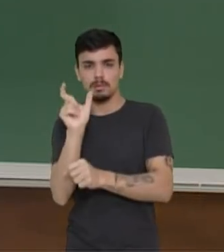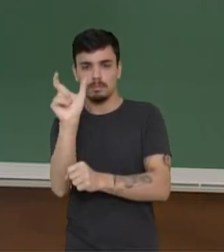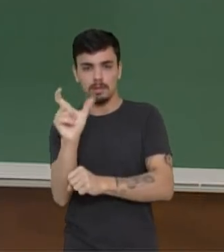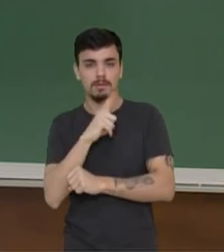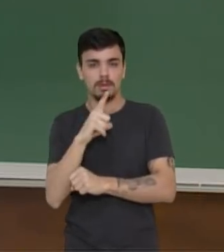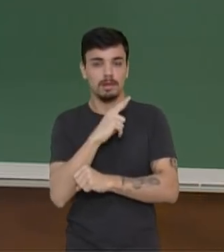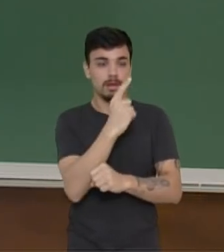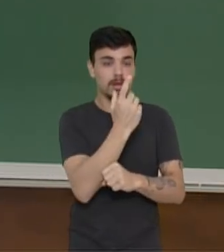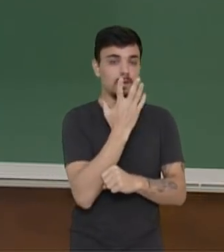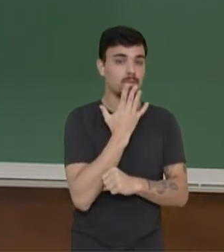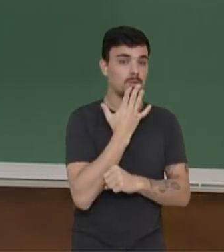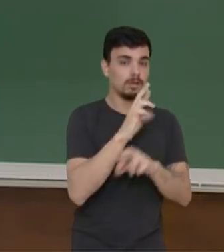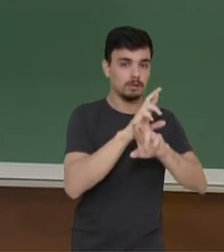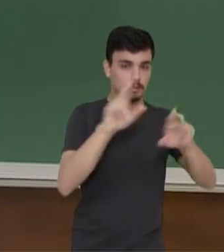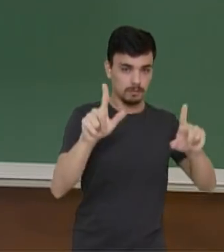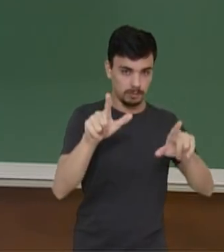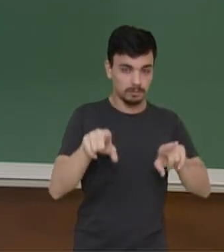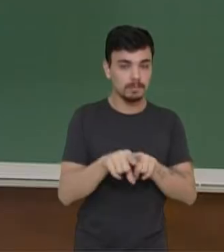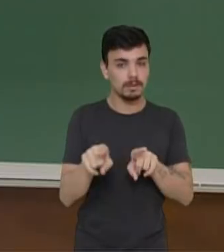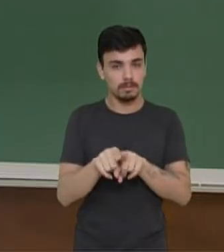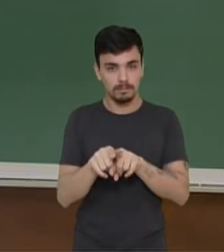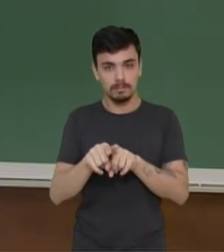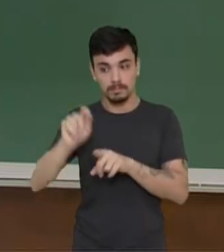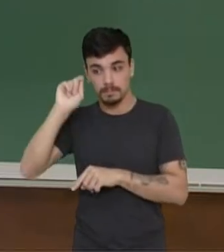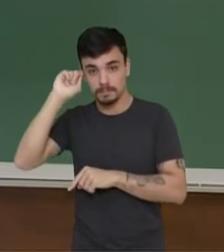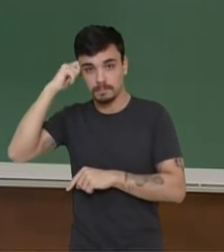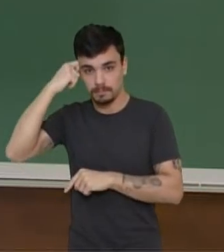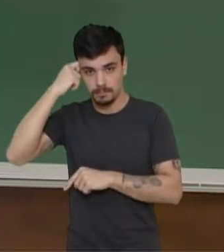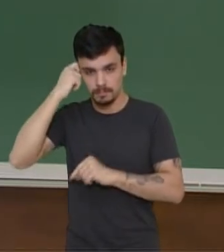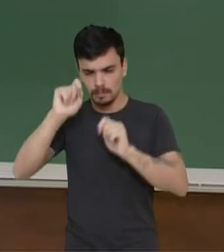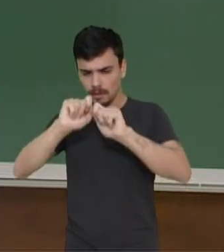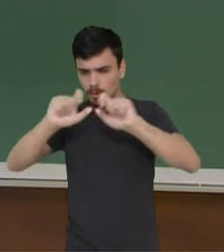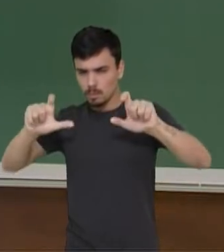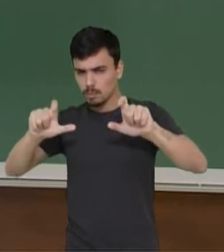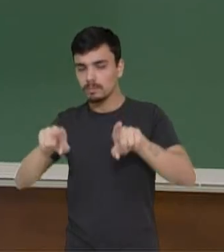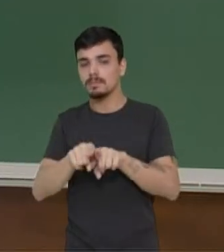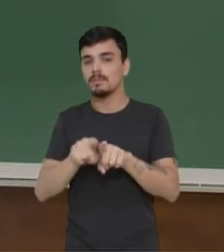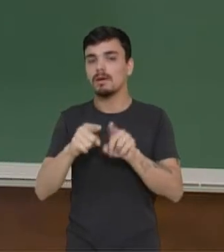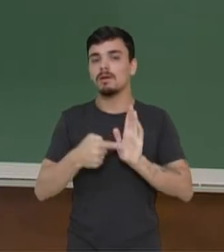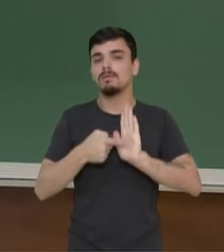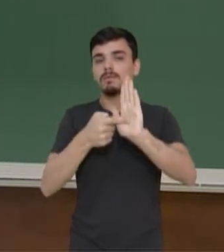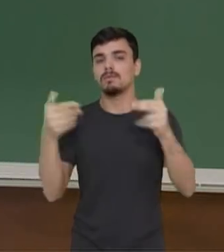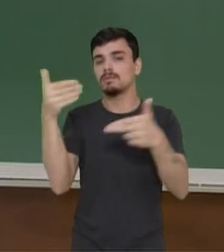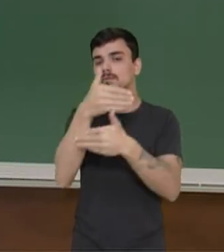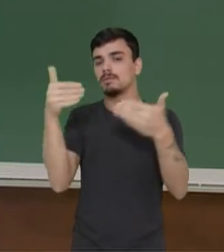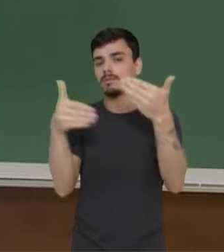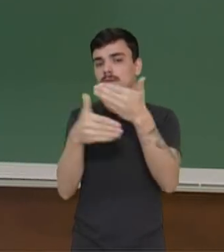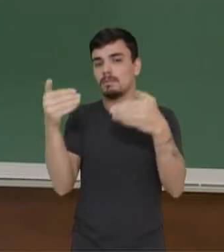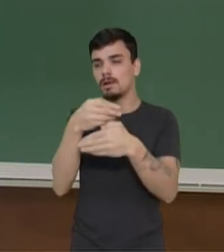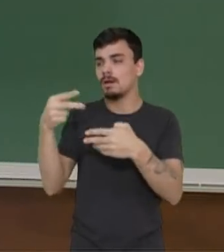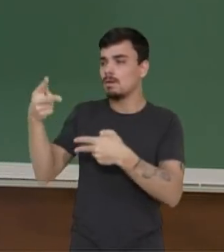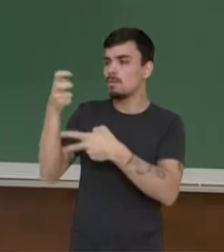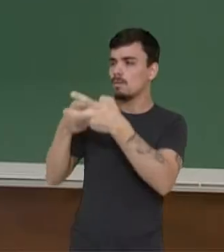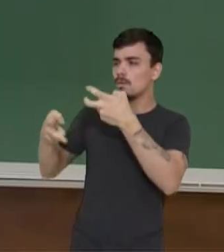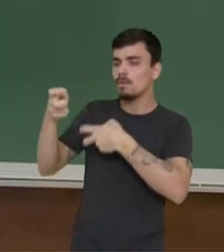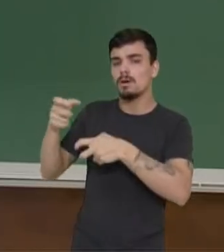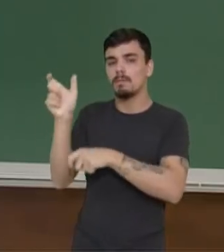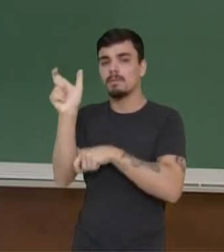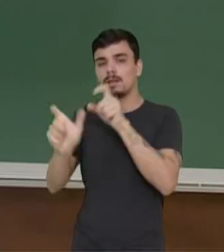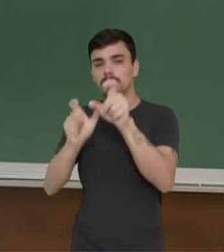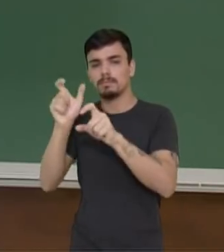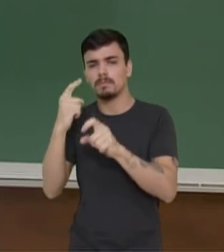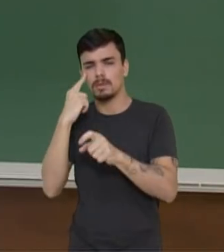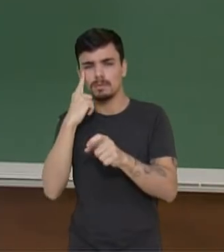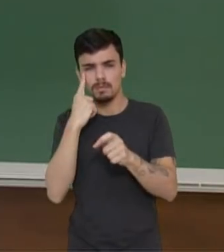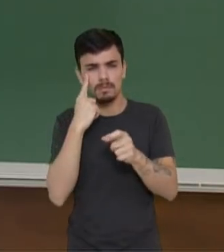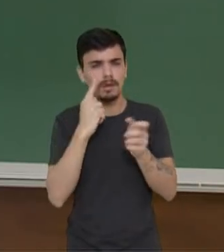grafadas em cor diferente, né, e foram negritadas. Então eu vou retornar aos slides para a gente analisar essas palavras. Vamos ver a que classe gramatical